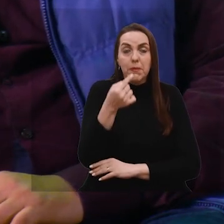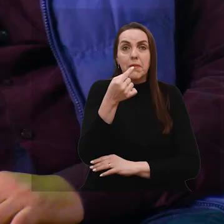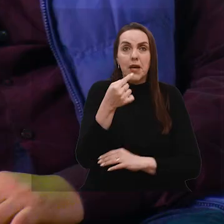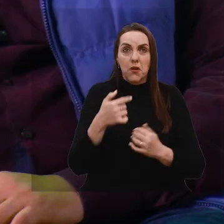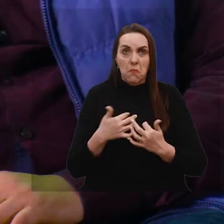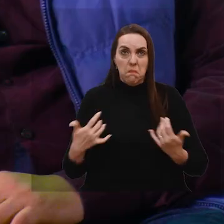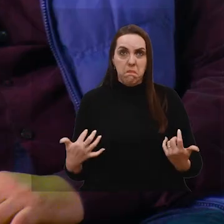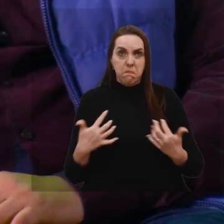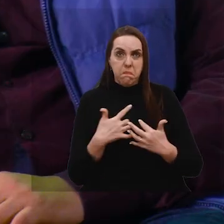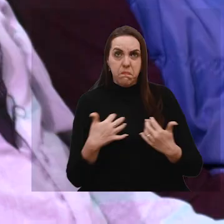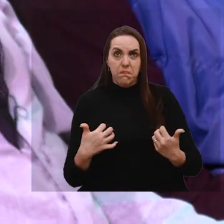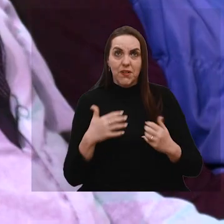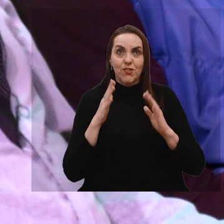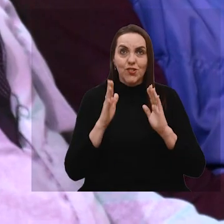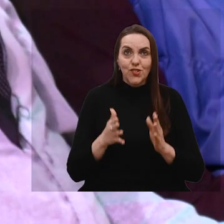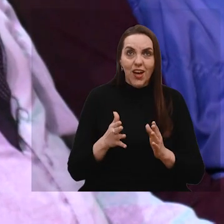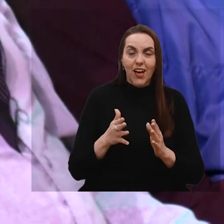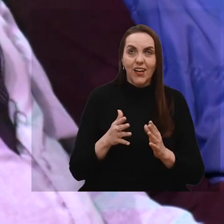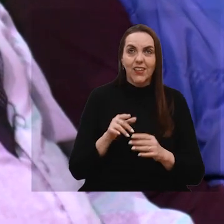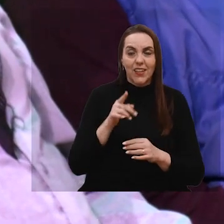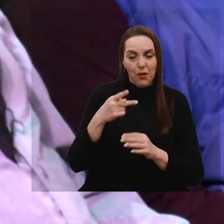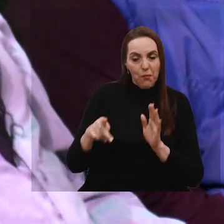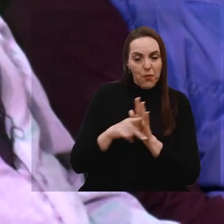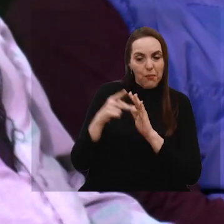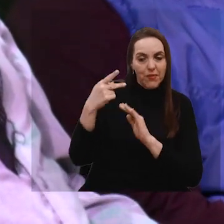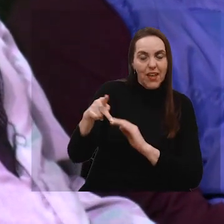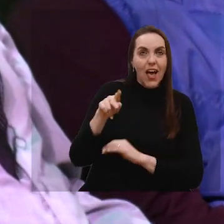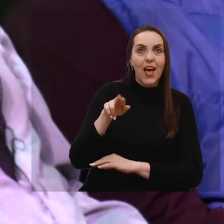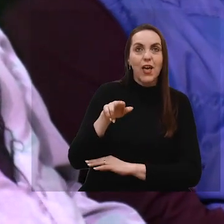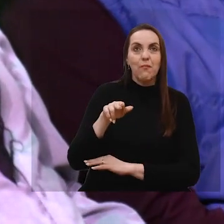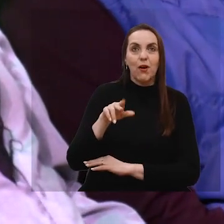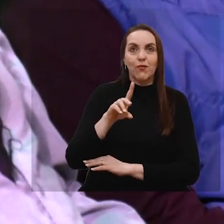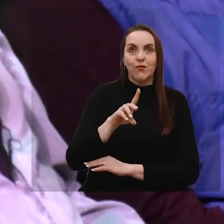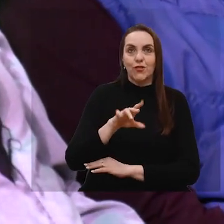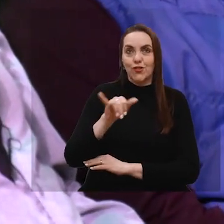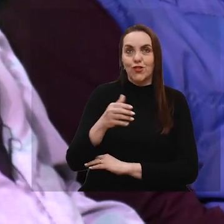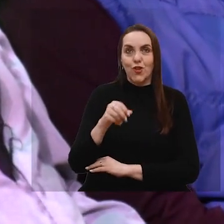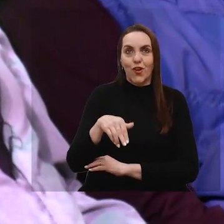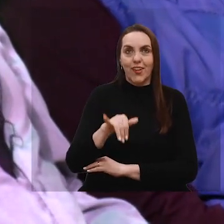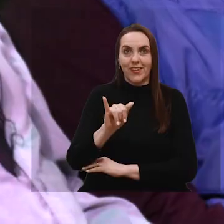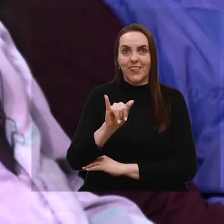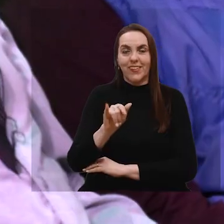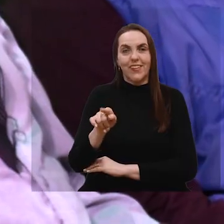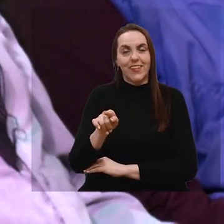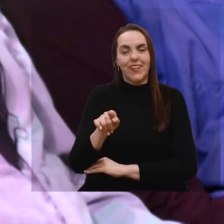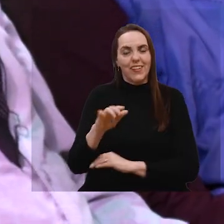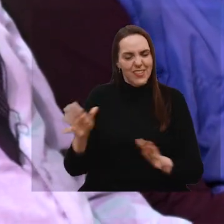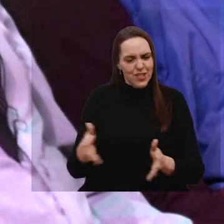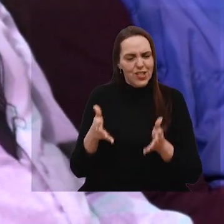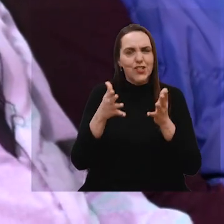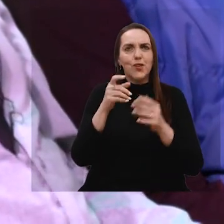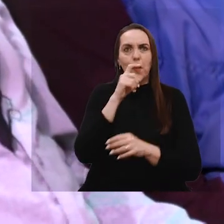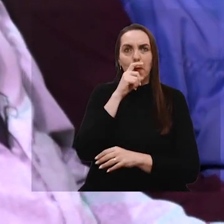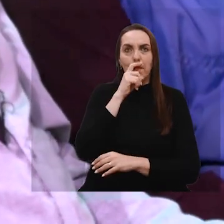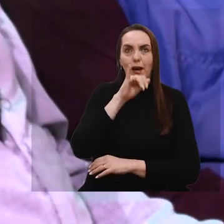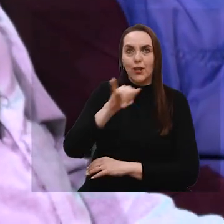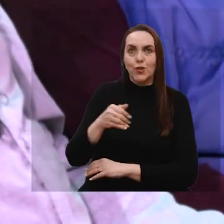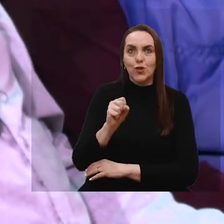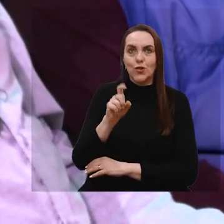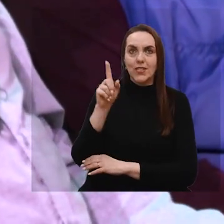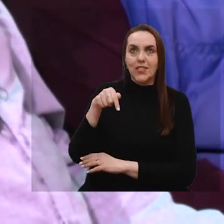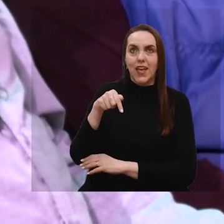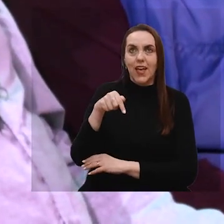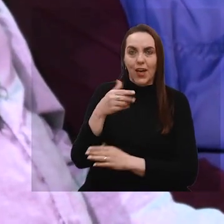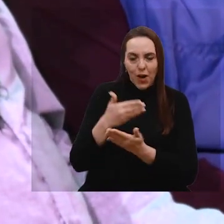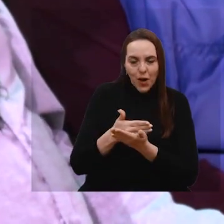aos 6 ganhou o primeiro acordeon diatônico, ou seja, a gaita ponta do irmão, Johnny Boeira. Com o total incentivo